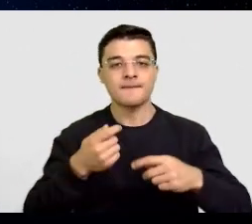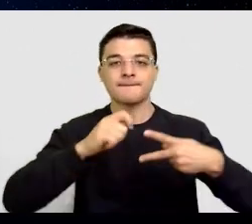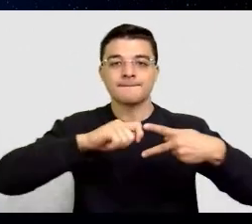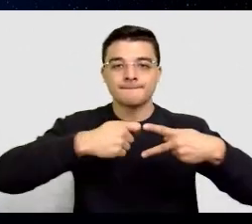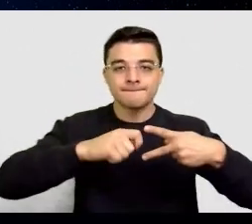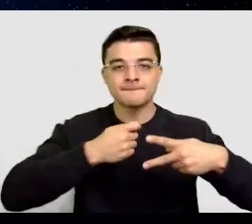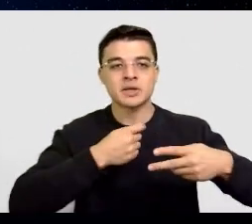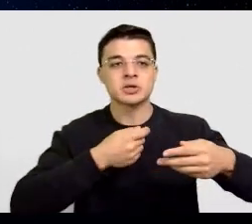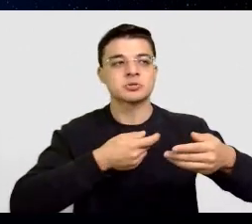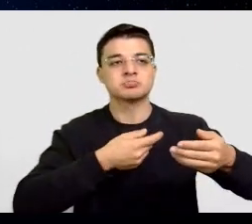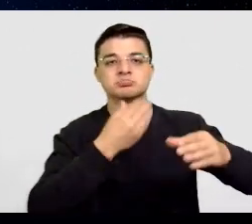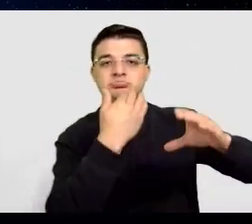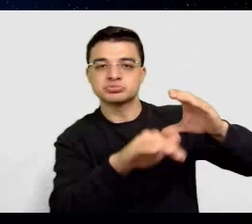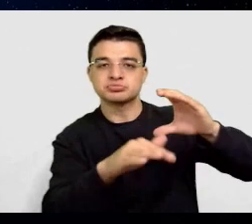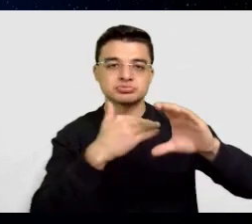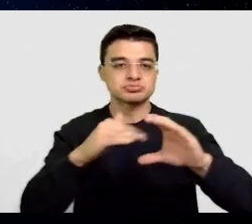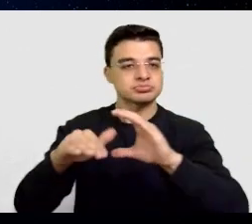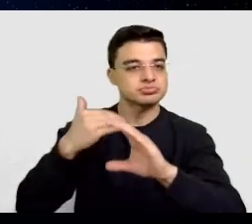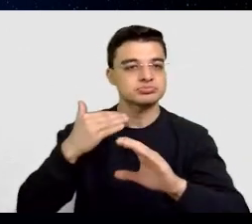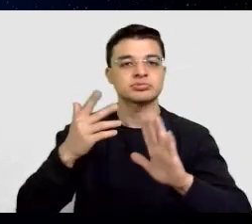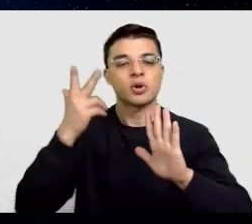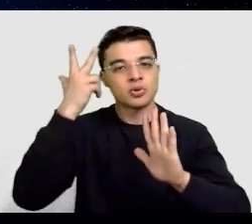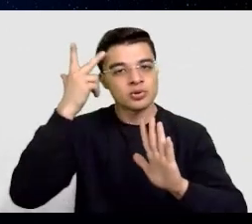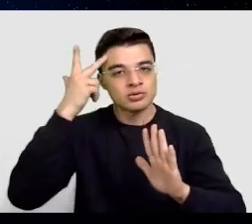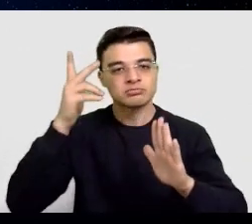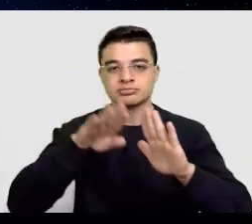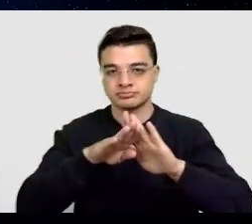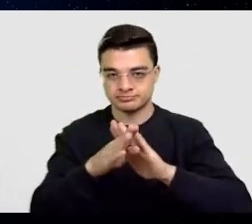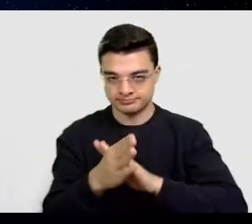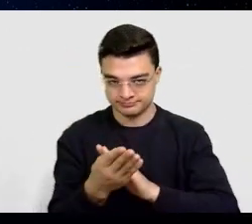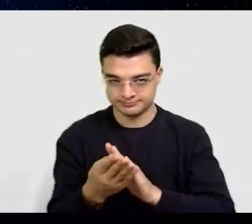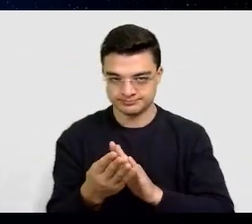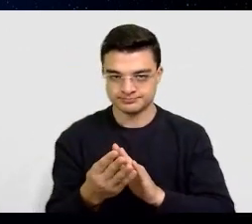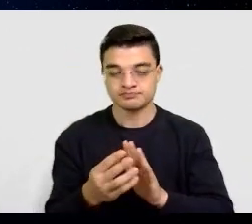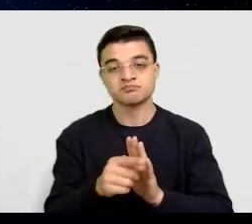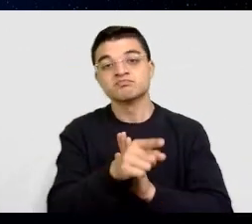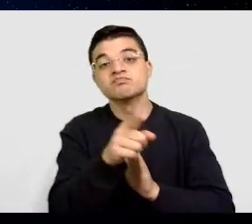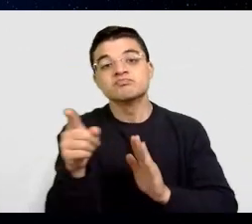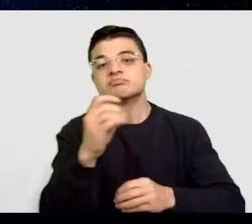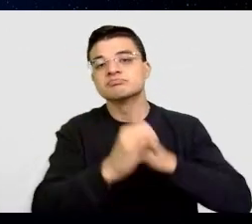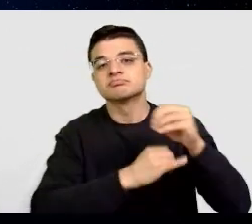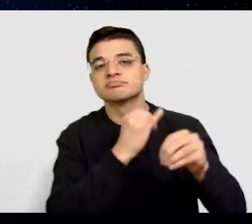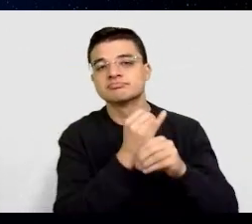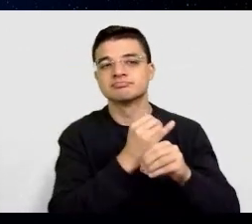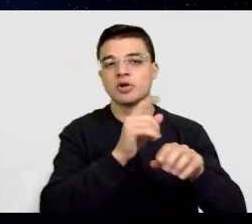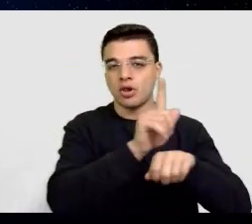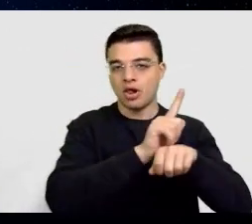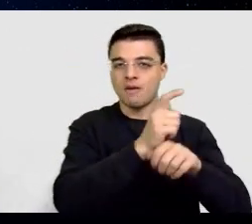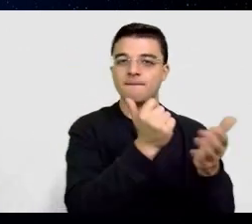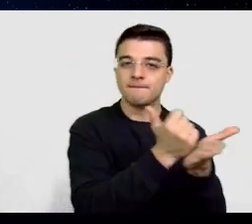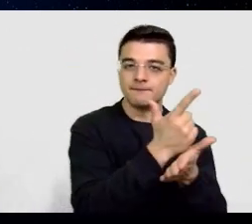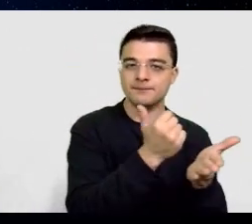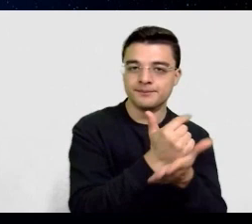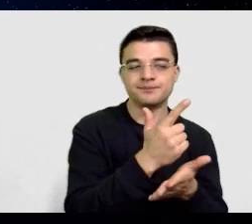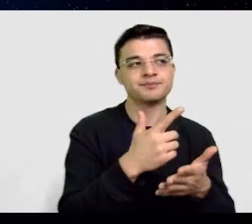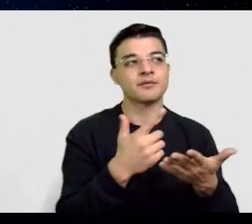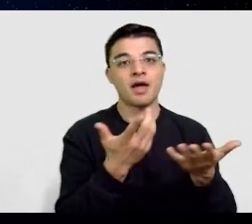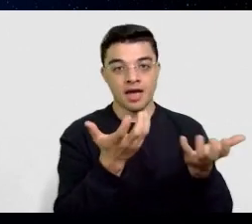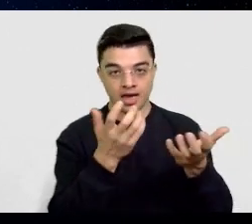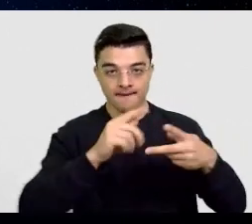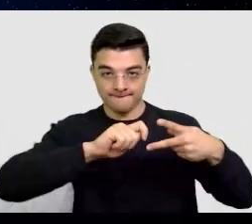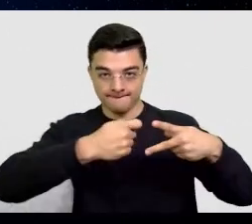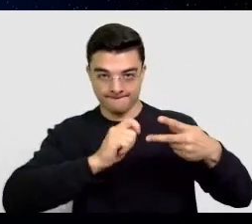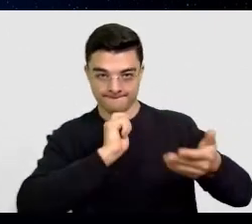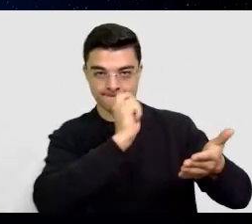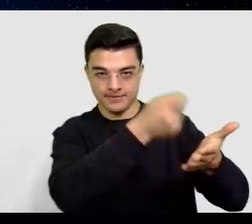serão iniciadas. Então, provavelmente, quando vocês estão aí fazendo compras online e escolhem a opção de pagamento por Pix, em algum momento